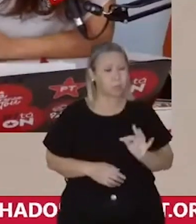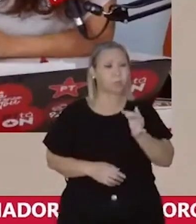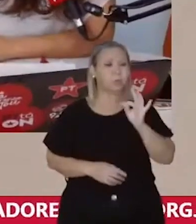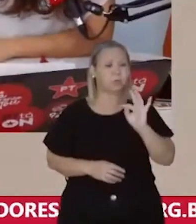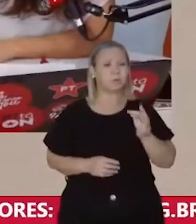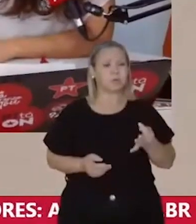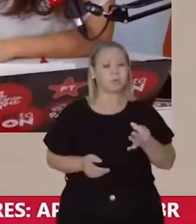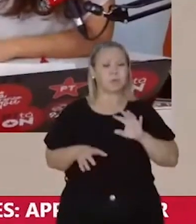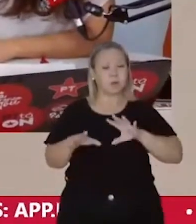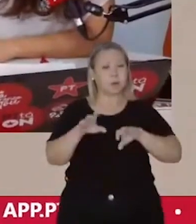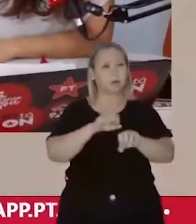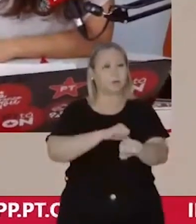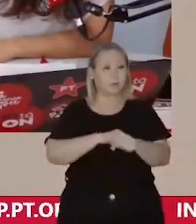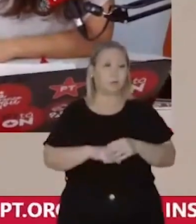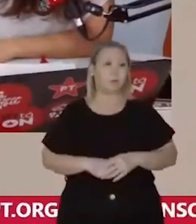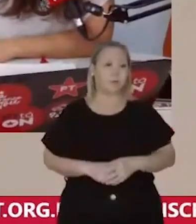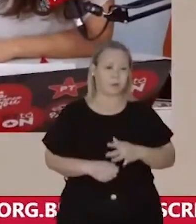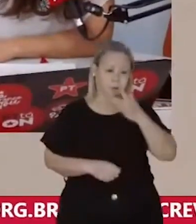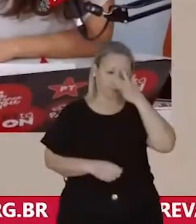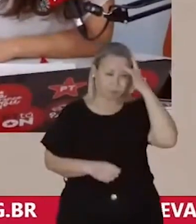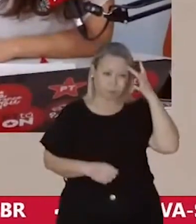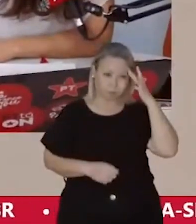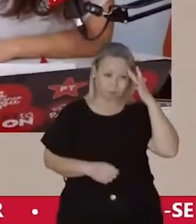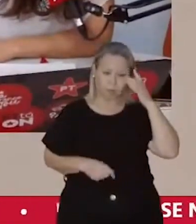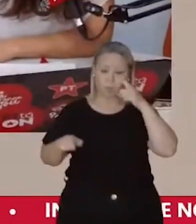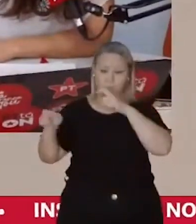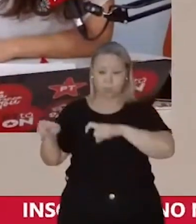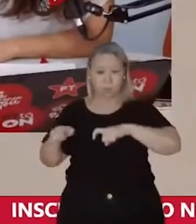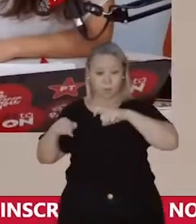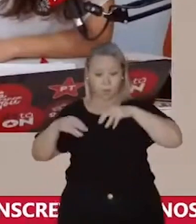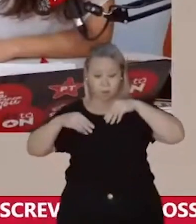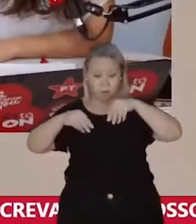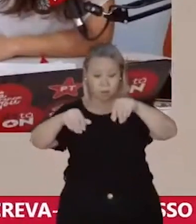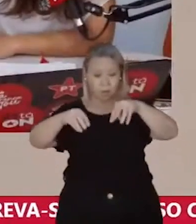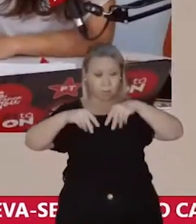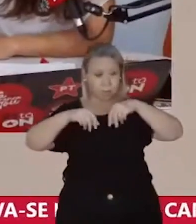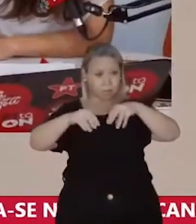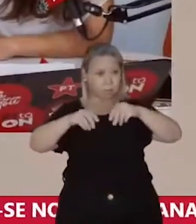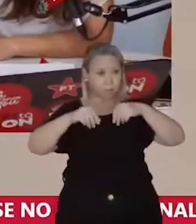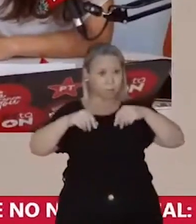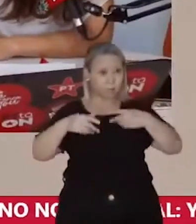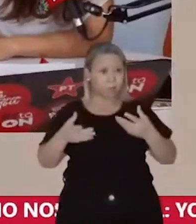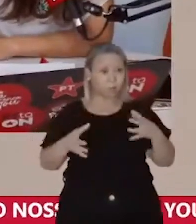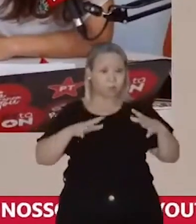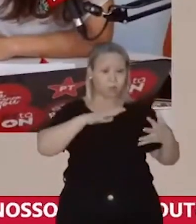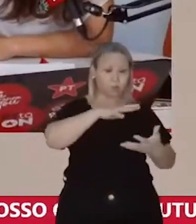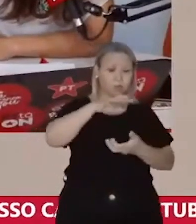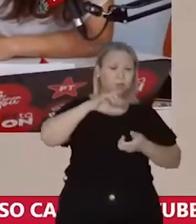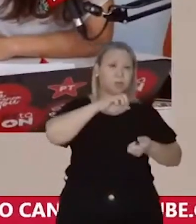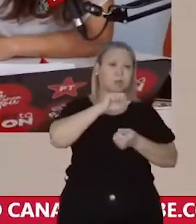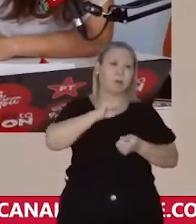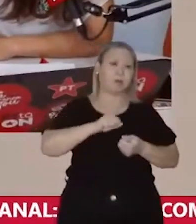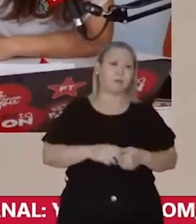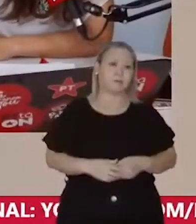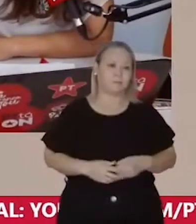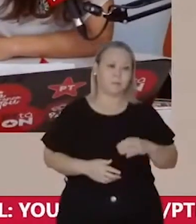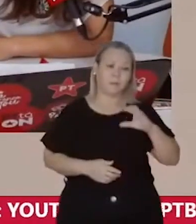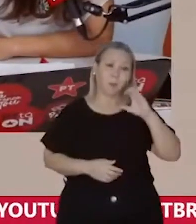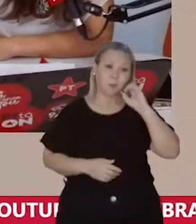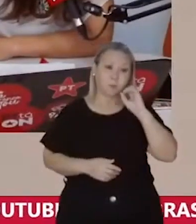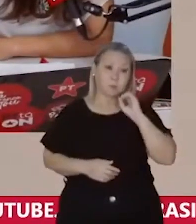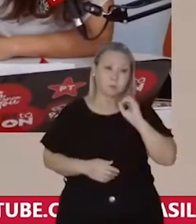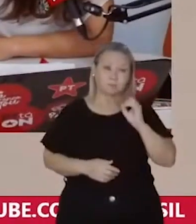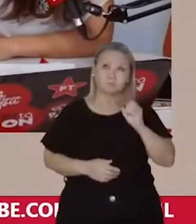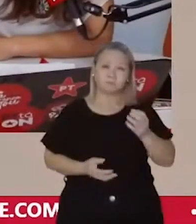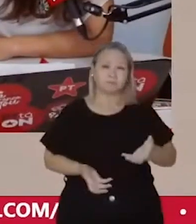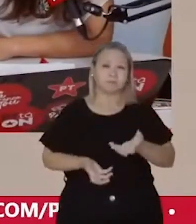agricultura sustentável, sem agrotóxico, sem derrubar a floresta, com emissão zero de carbono. O nosso governo